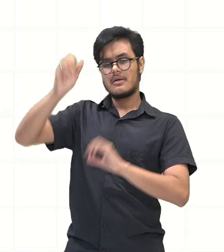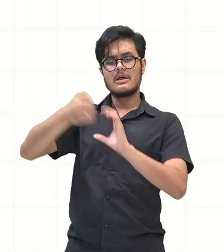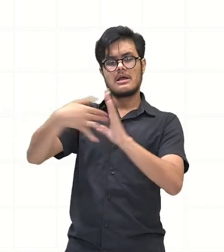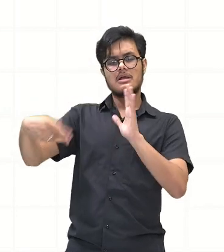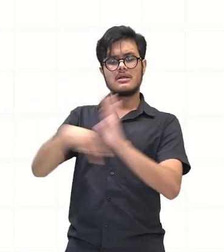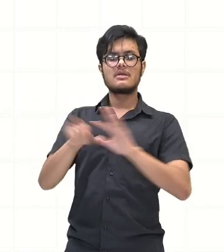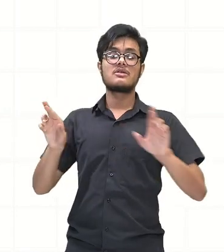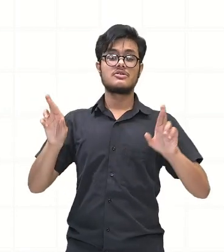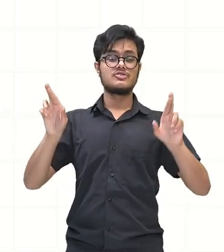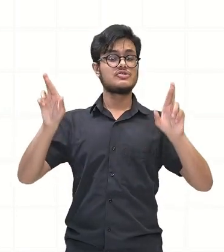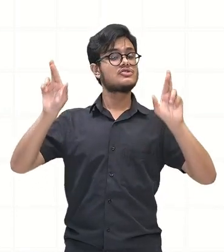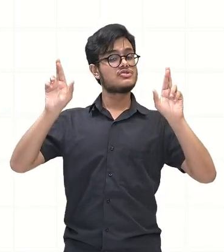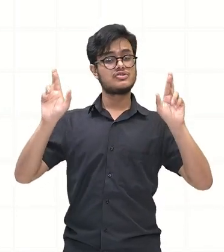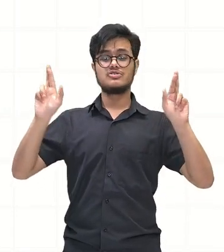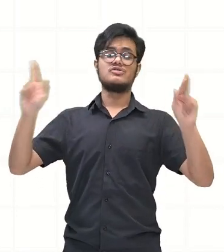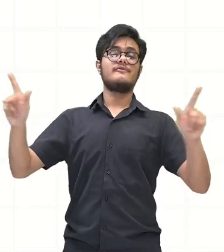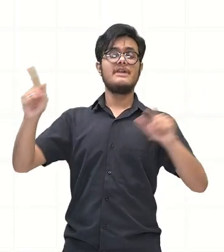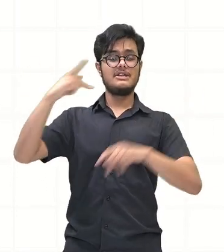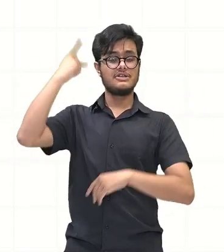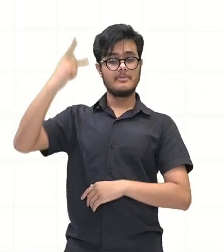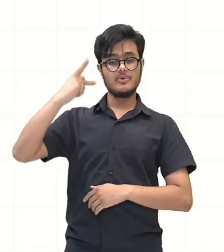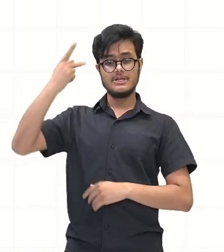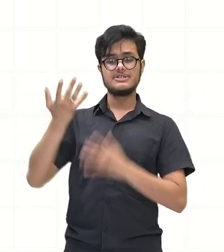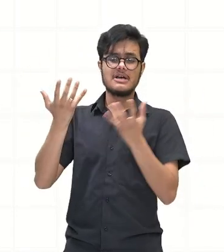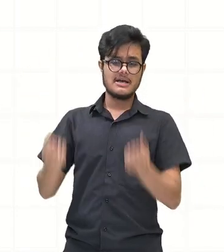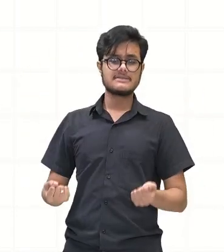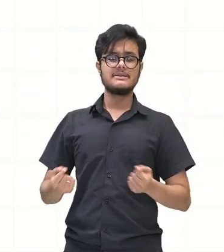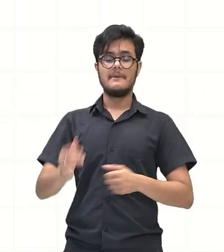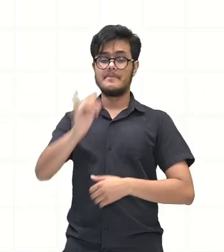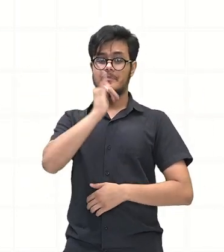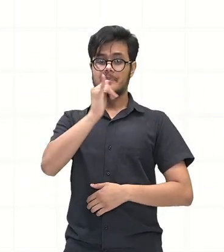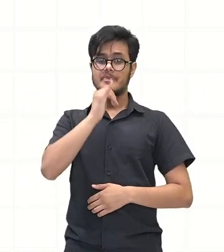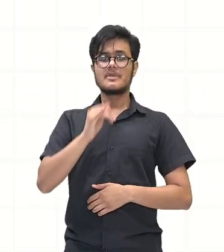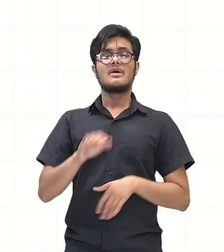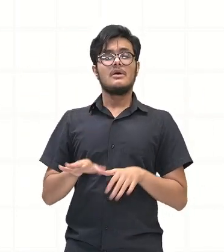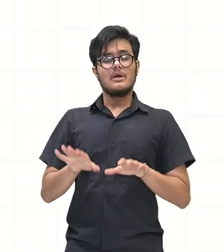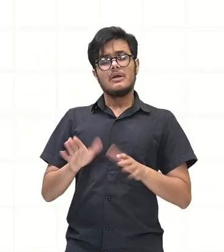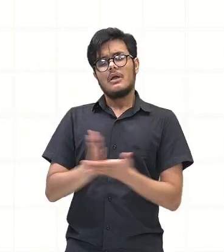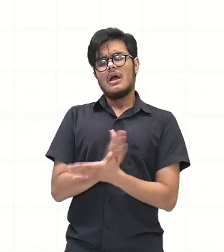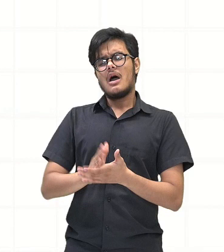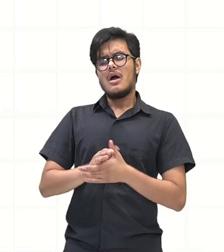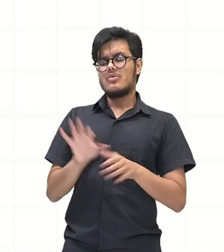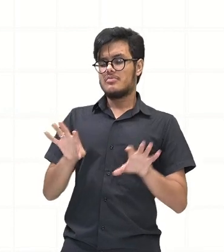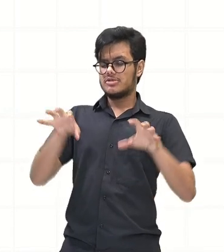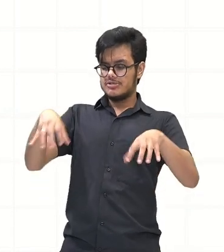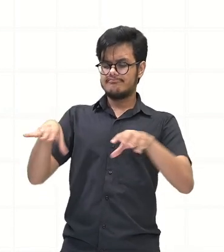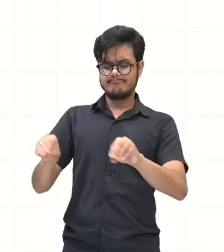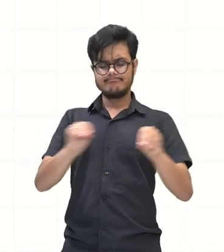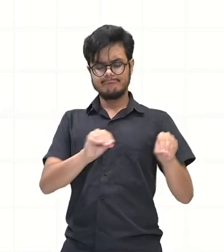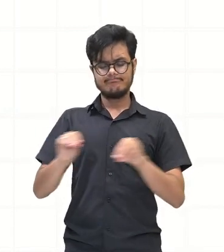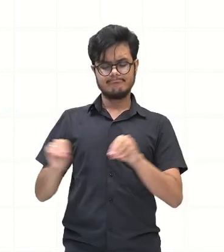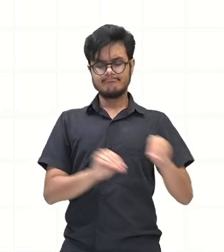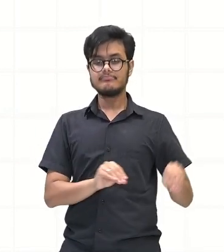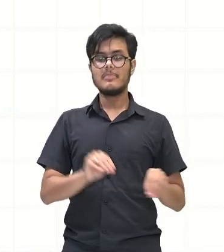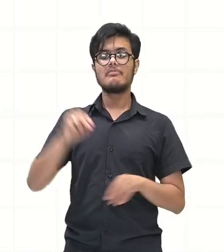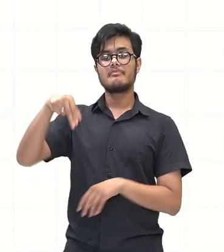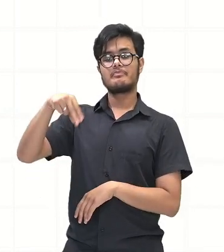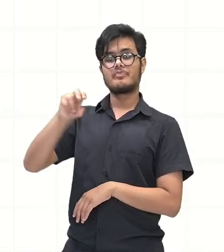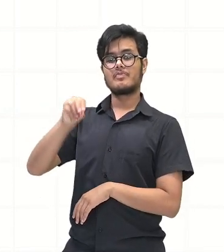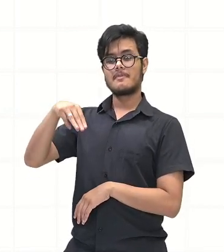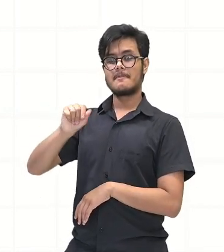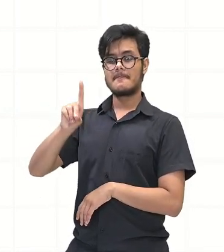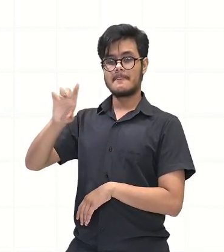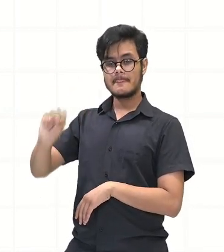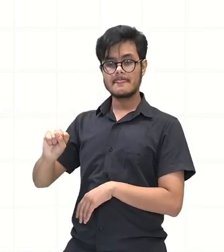diferenciadas em relação à sua estrutura política. Começando aí com povos nômades. O que seriam povos nômades? Aqueles povos que viviam